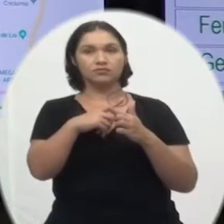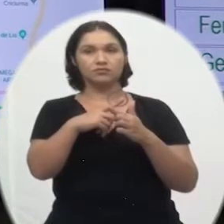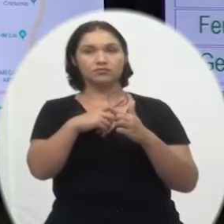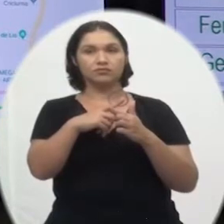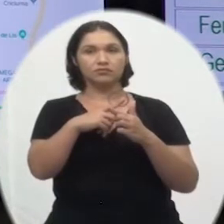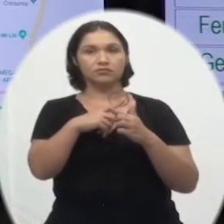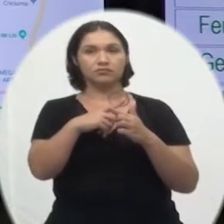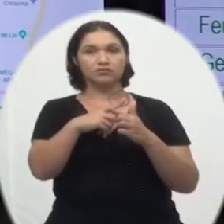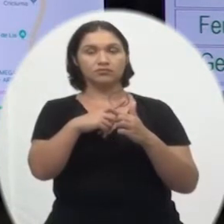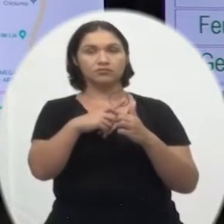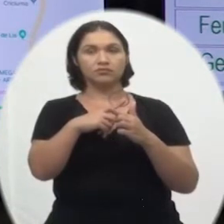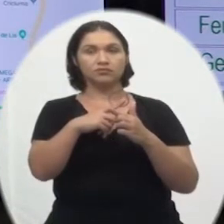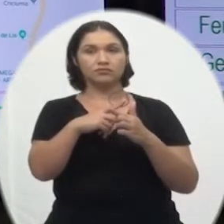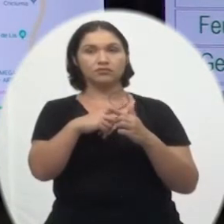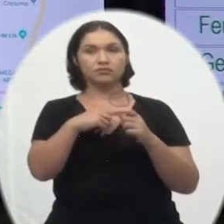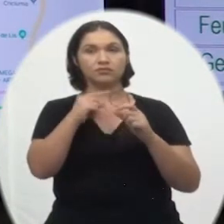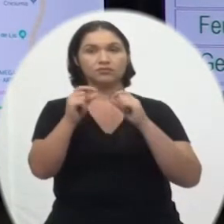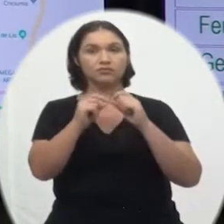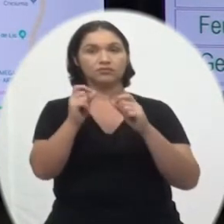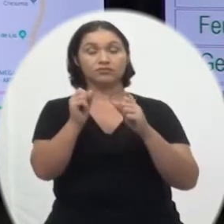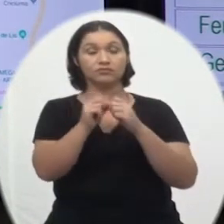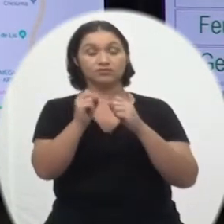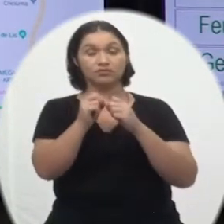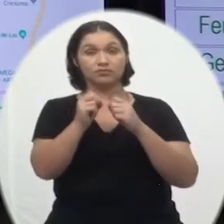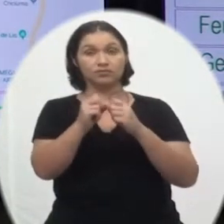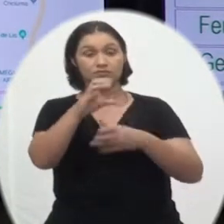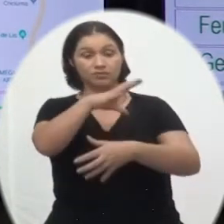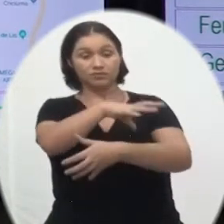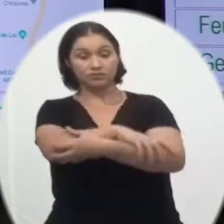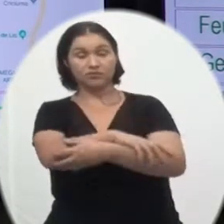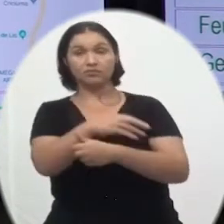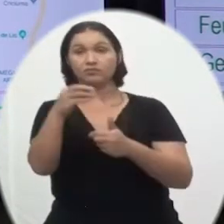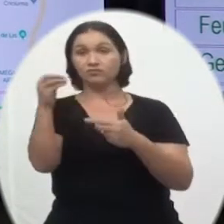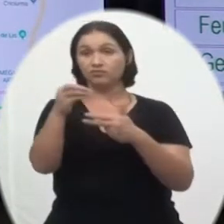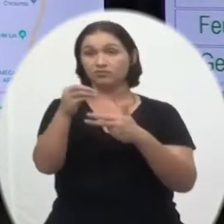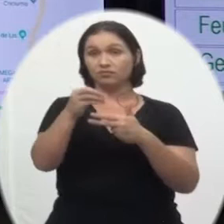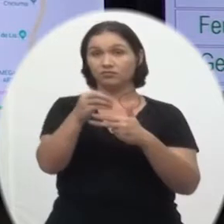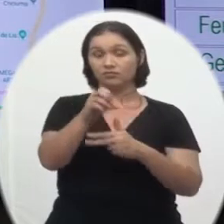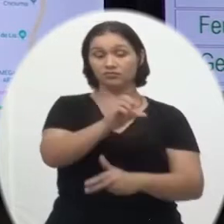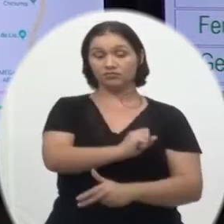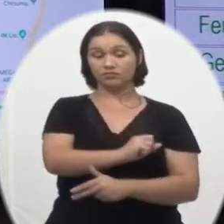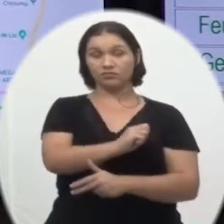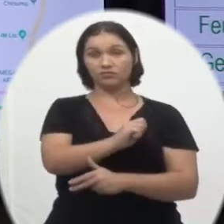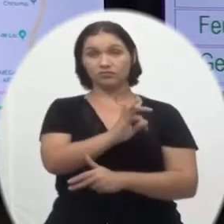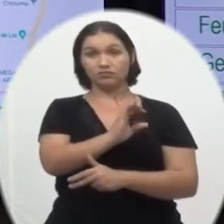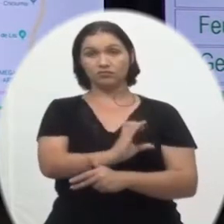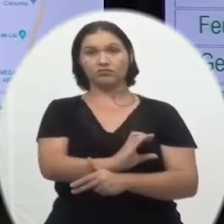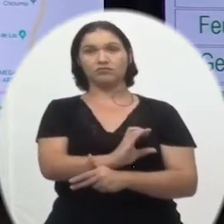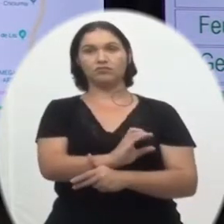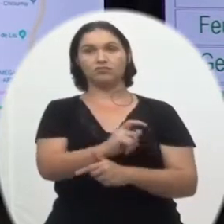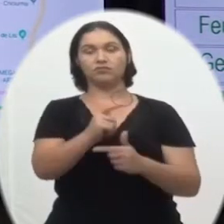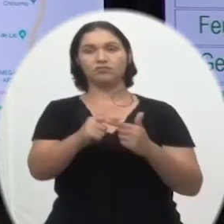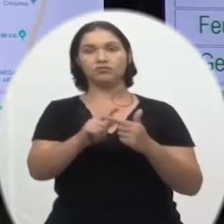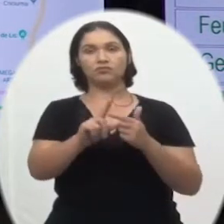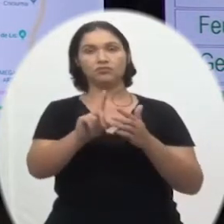Unesc e a SATIC, uma abertura. Ali, para quem conhece a Unesc, depois do ginásio, só tem uma